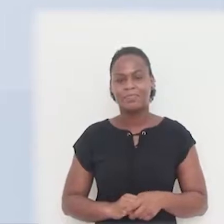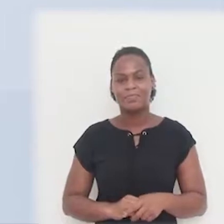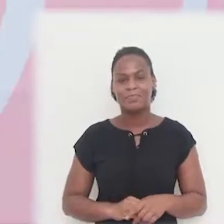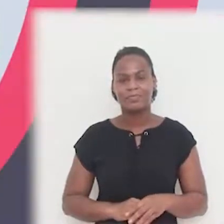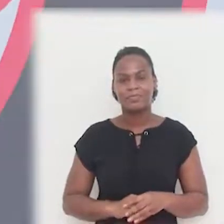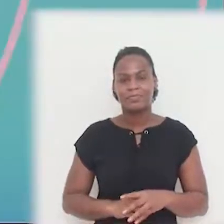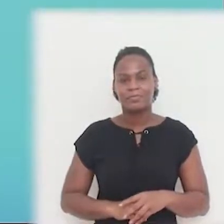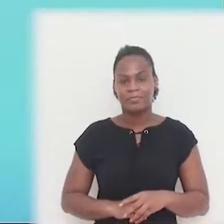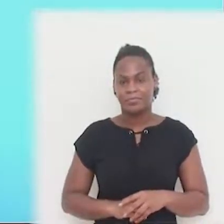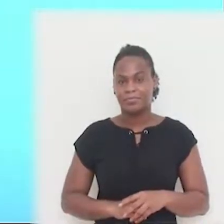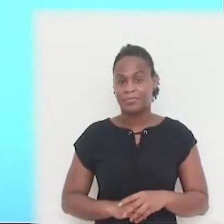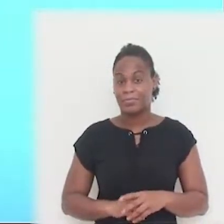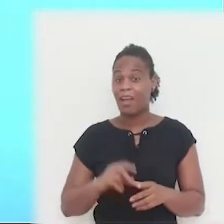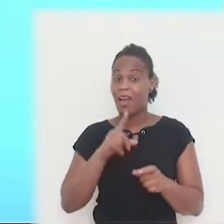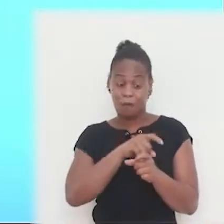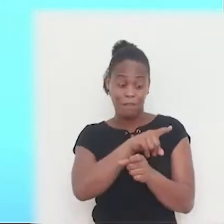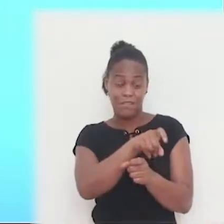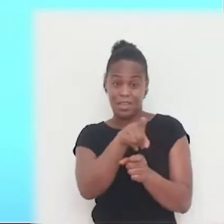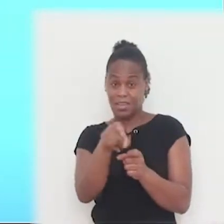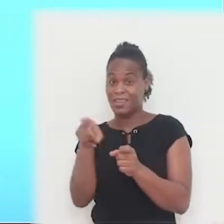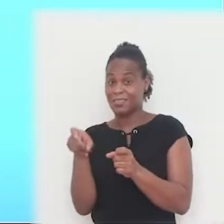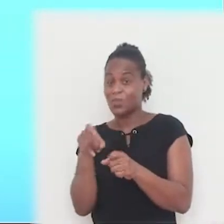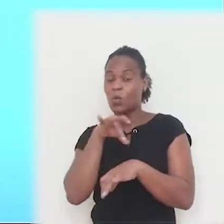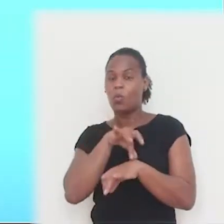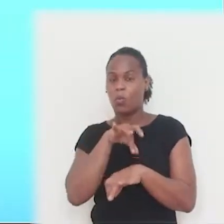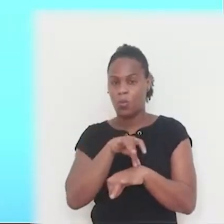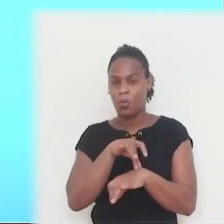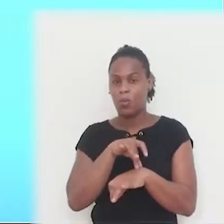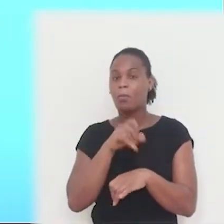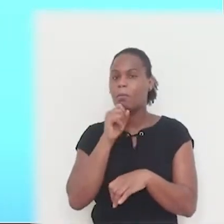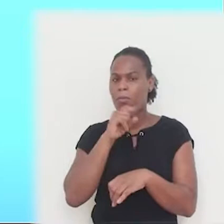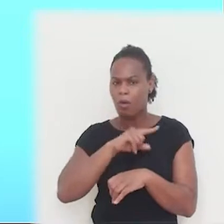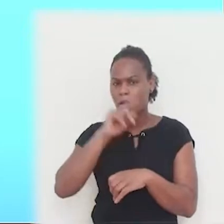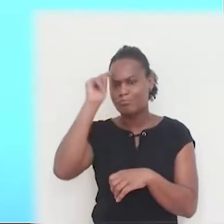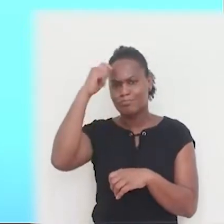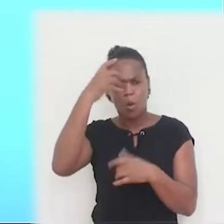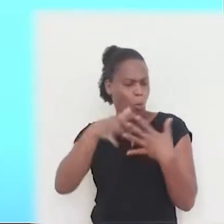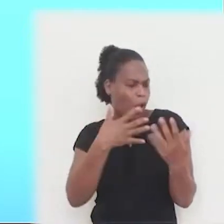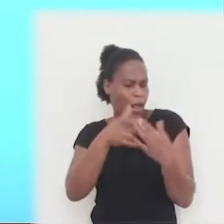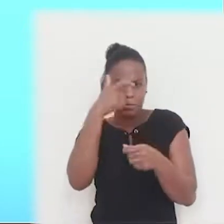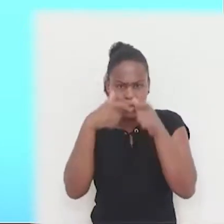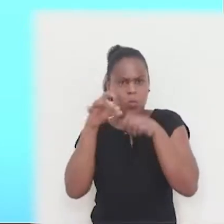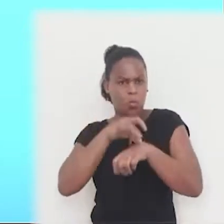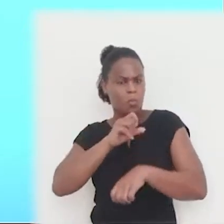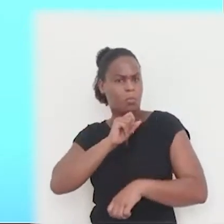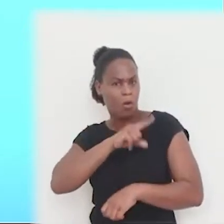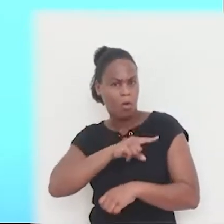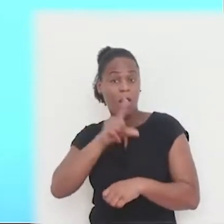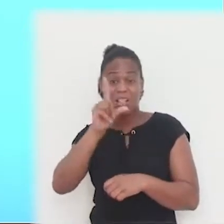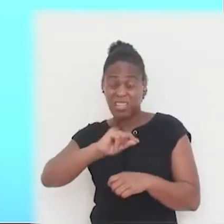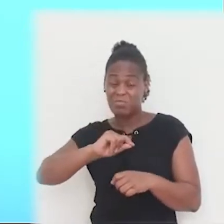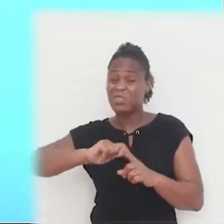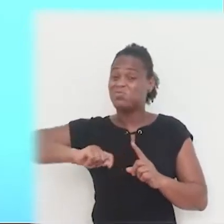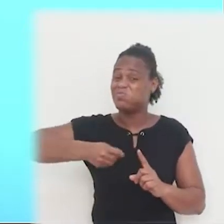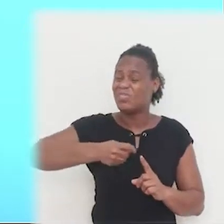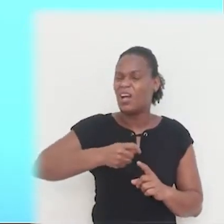e a covid-19 é uma doença que pode afetar qualquer pessoa e